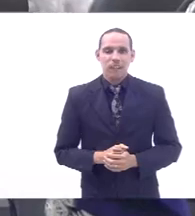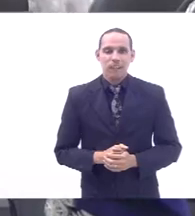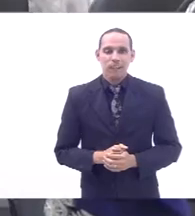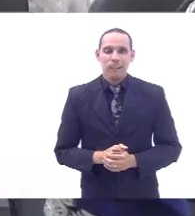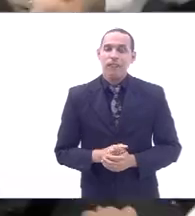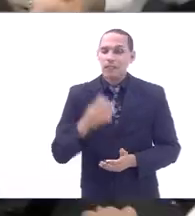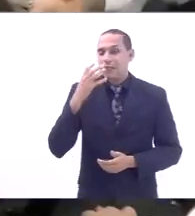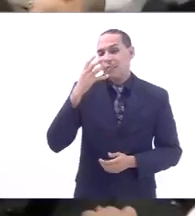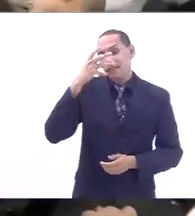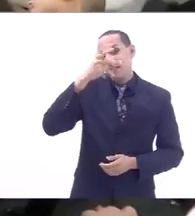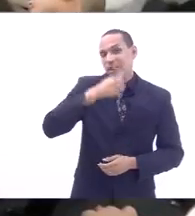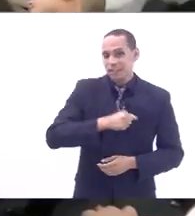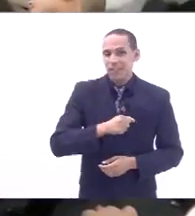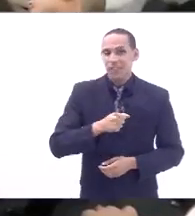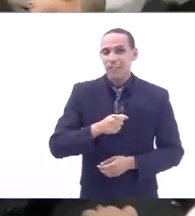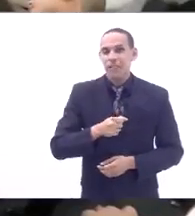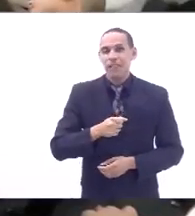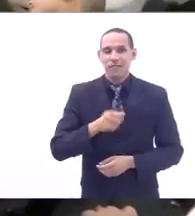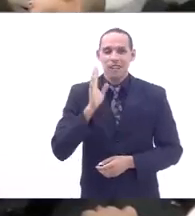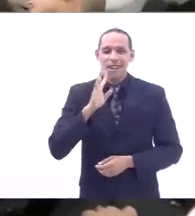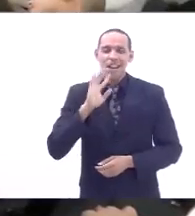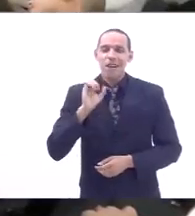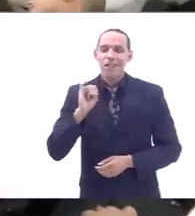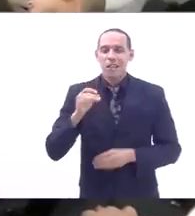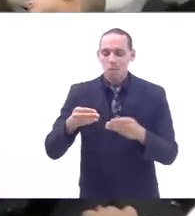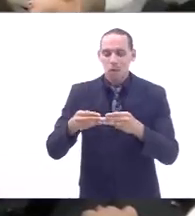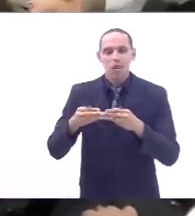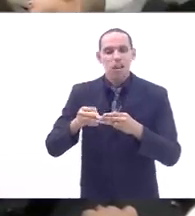Seria bonito, bacana, depois botar a moção